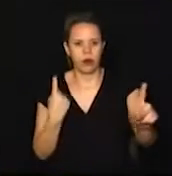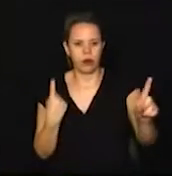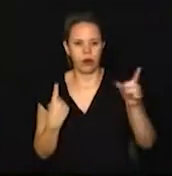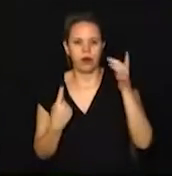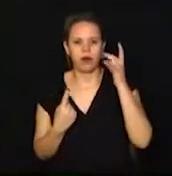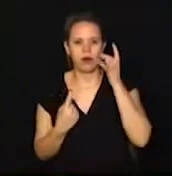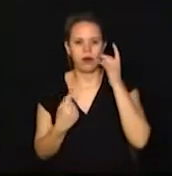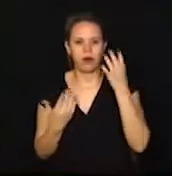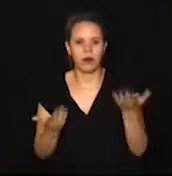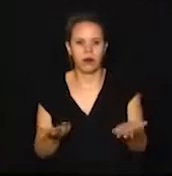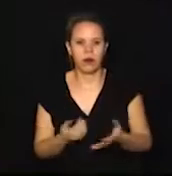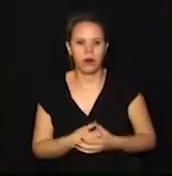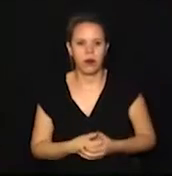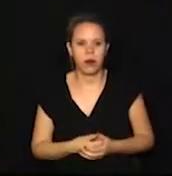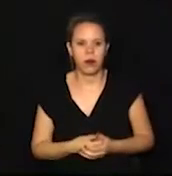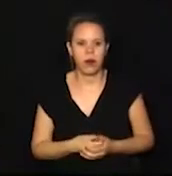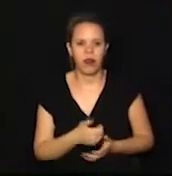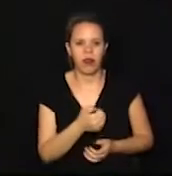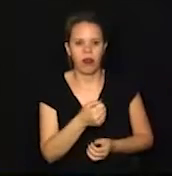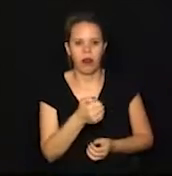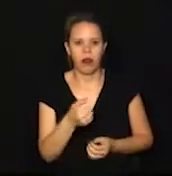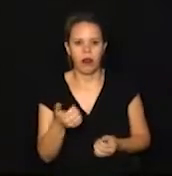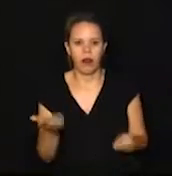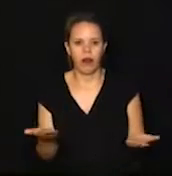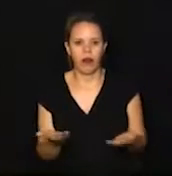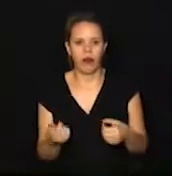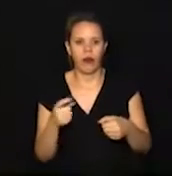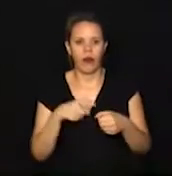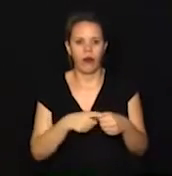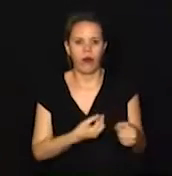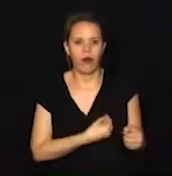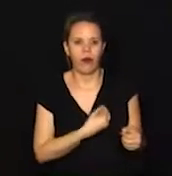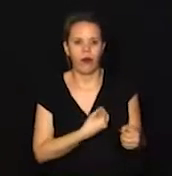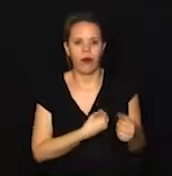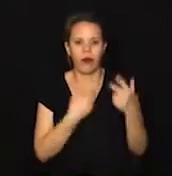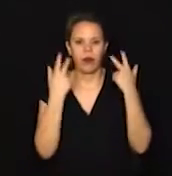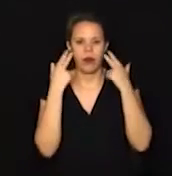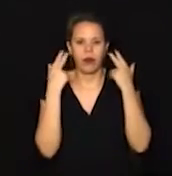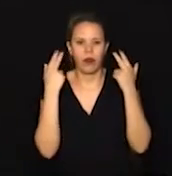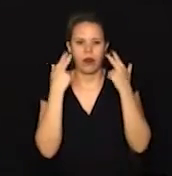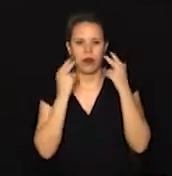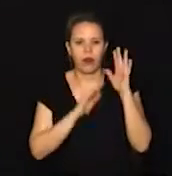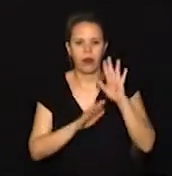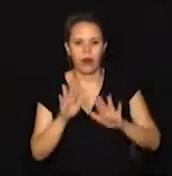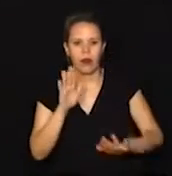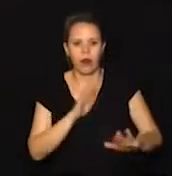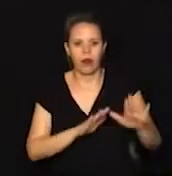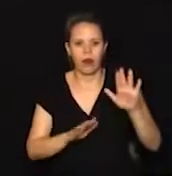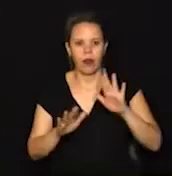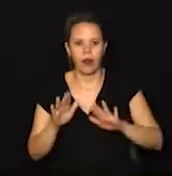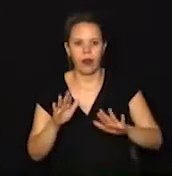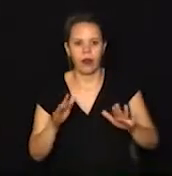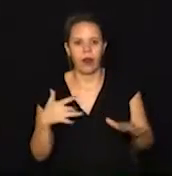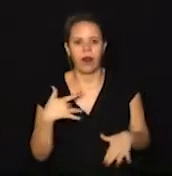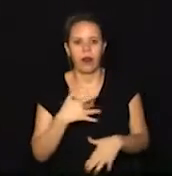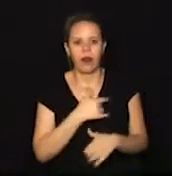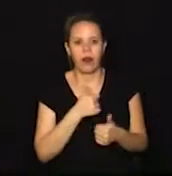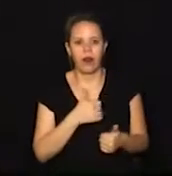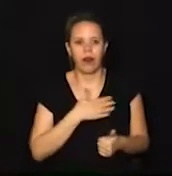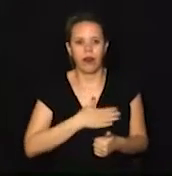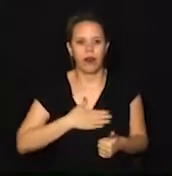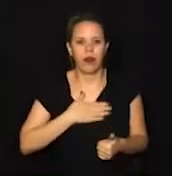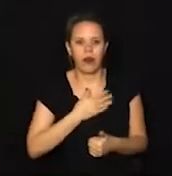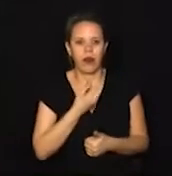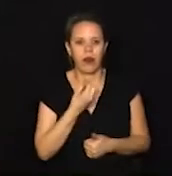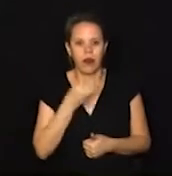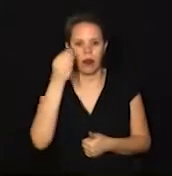pessoal. Mas um pouco hoje de voltarmos à vida normal devagarzinho, com cuidado, é absolutamente saudável. Eu acho que é bom